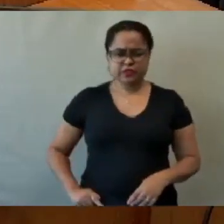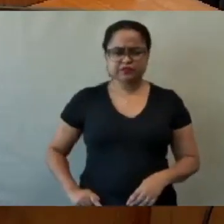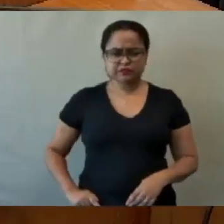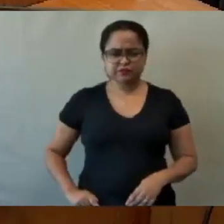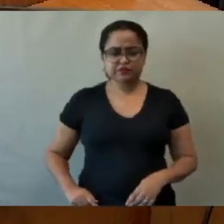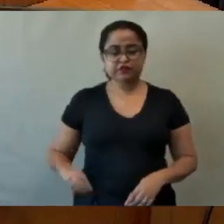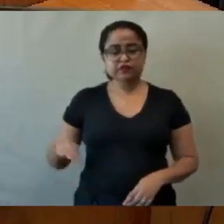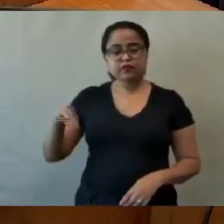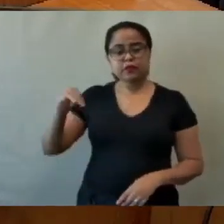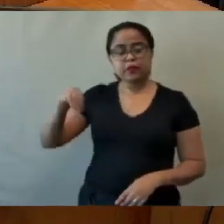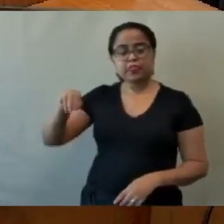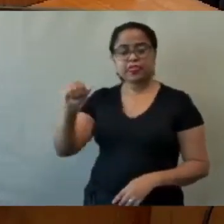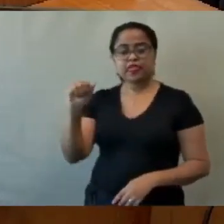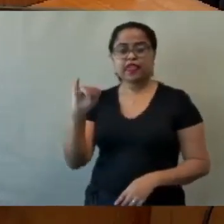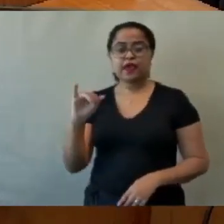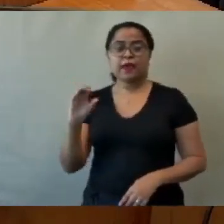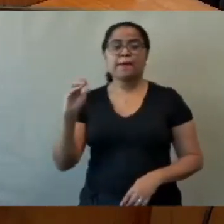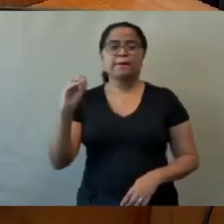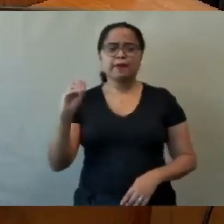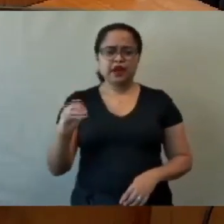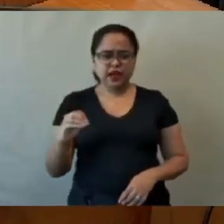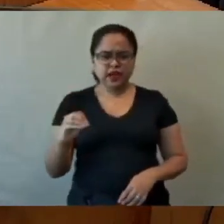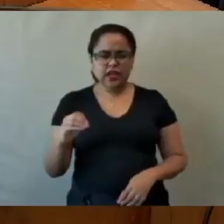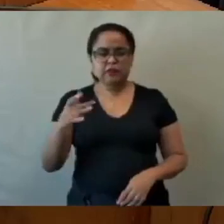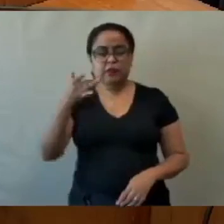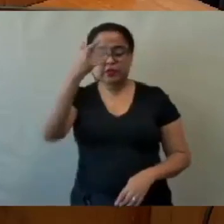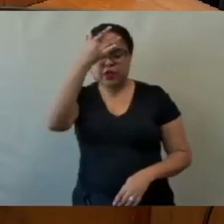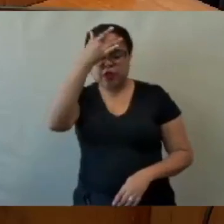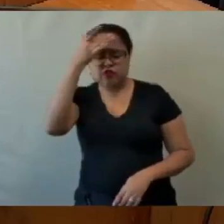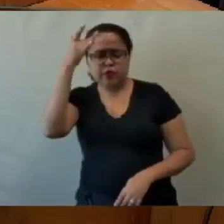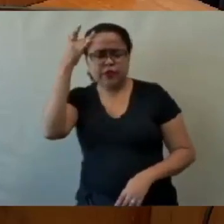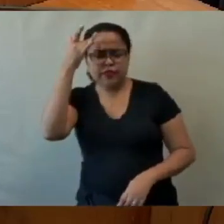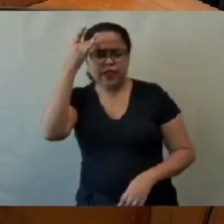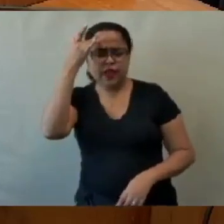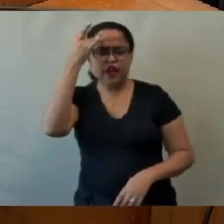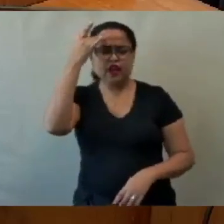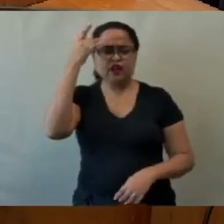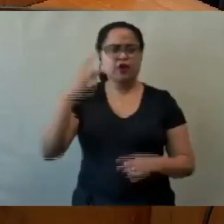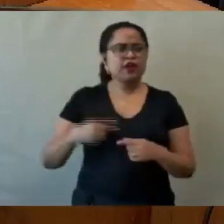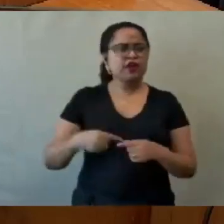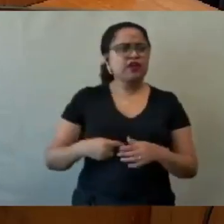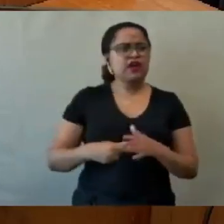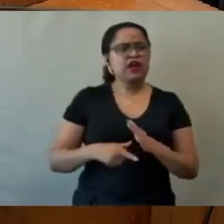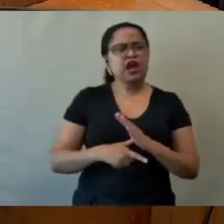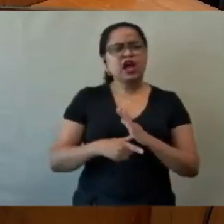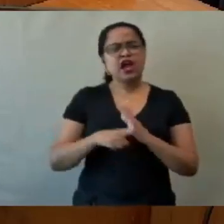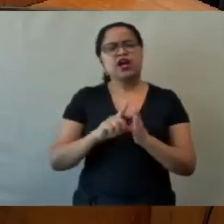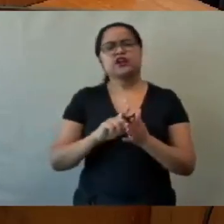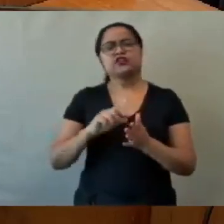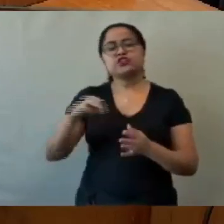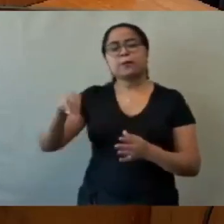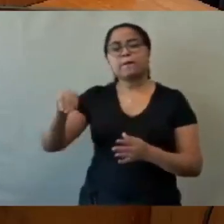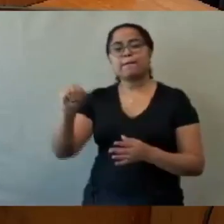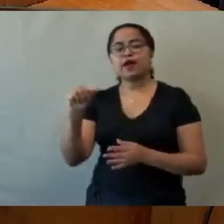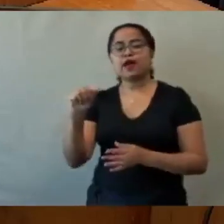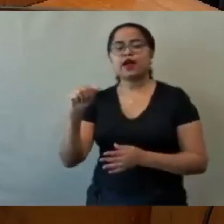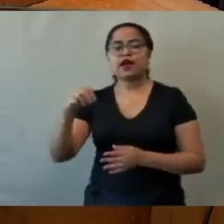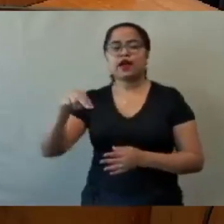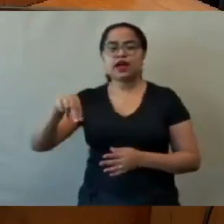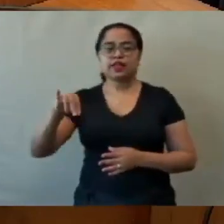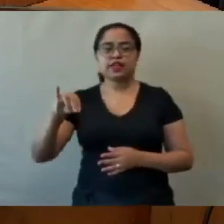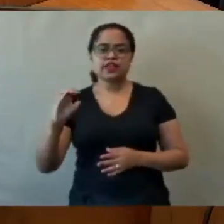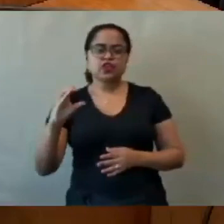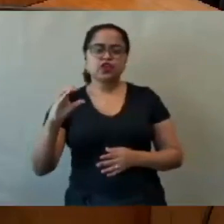luta, né, pela saúde mental, o mês da luta antimanicomial, né, mais arte, menos